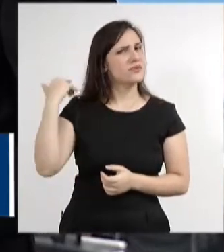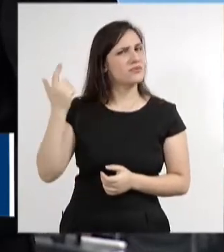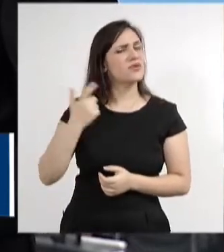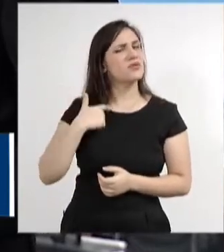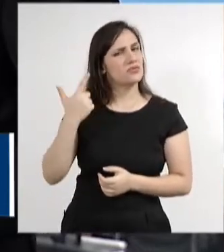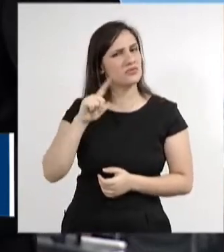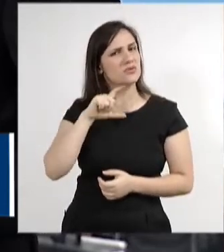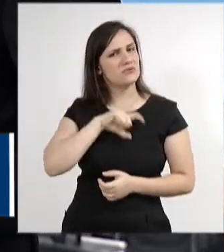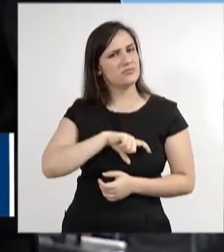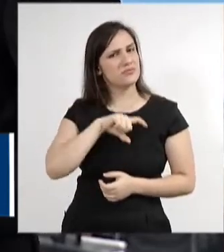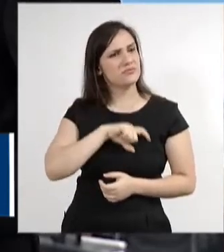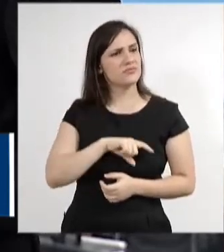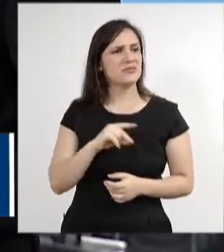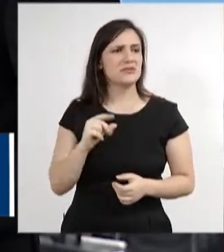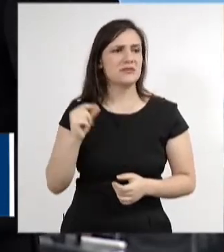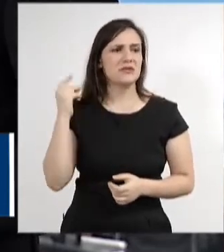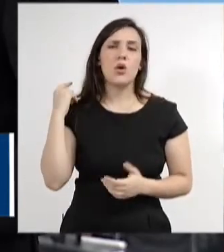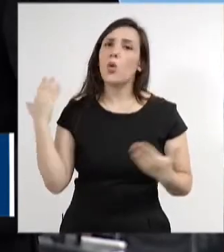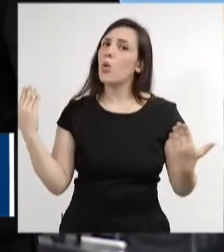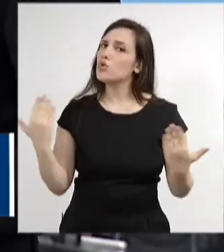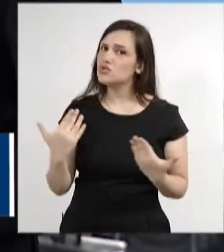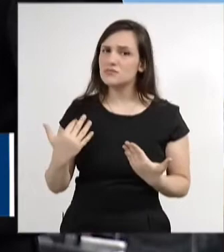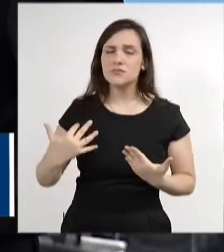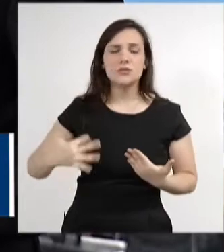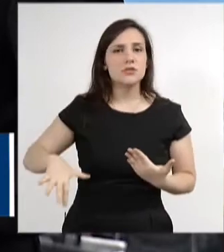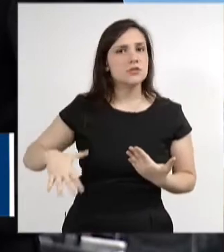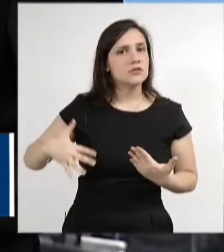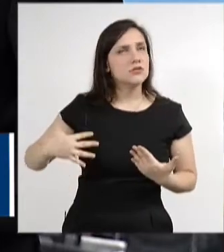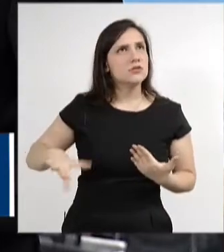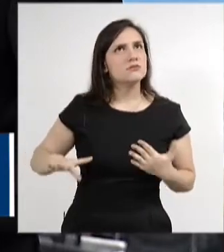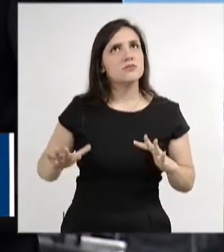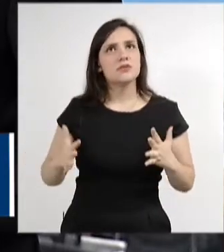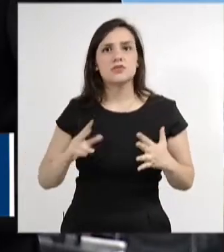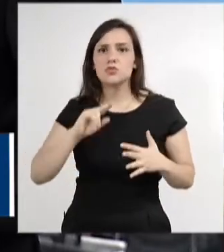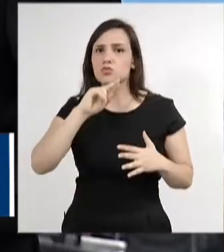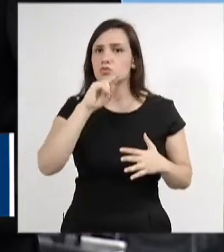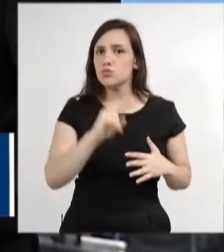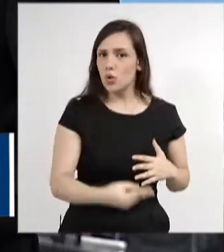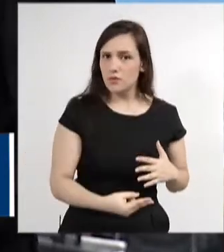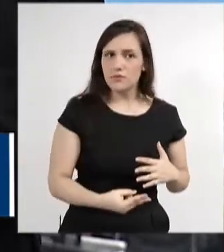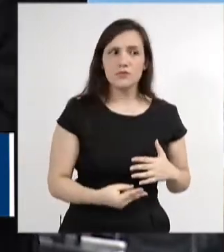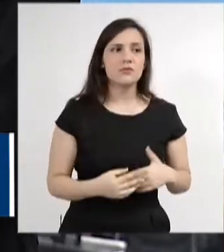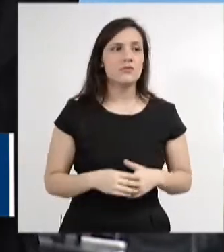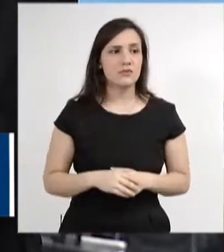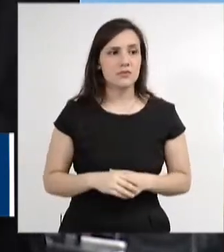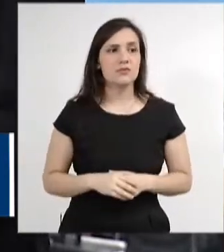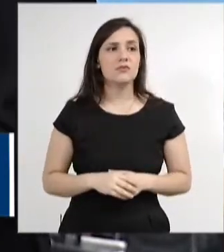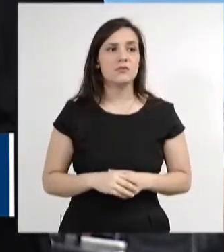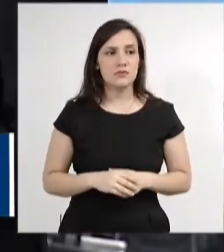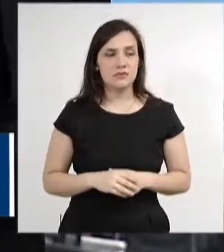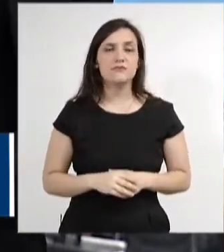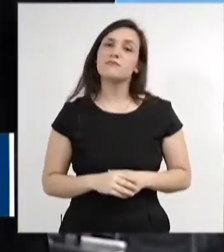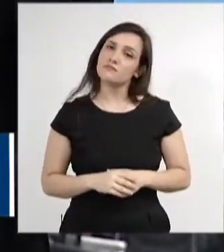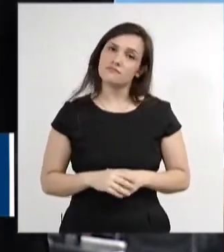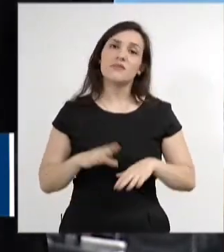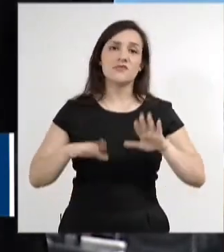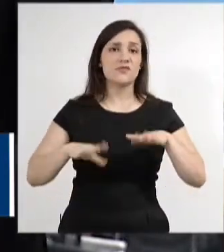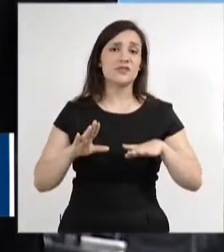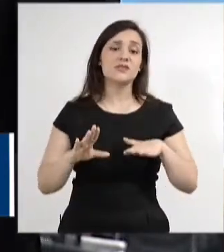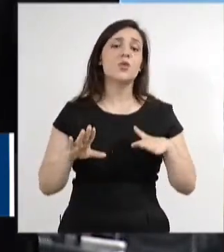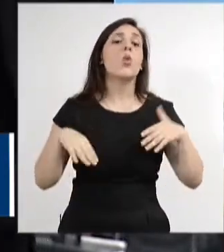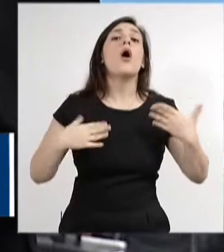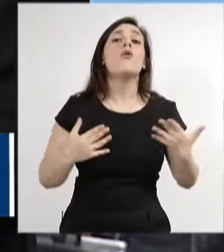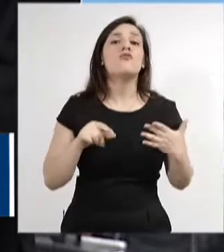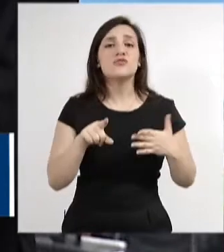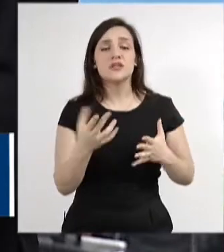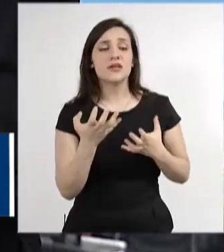mas atualmente é um custo muito elevado, chega a R$2.000. Tudo vai depender da categoria também,